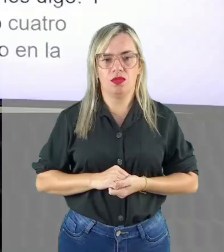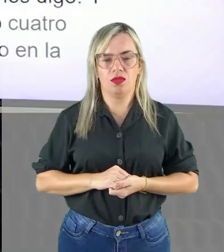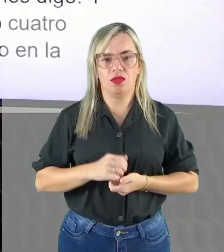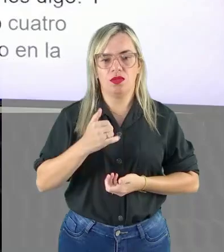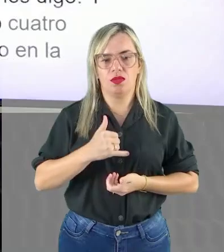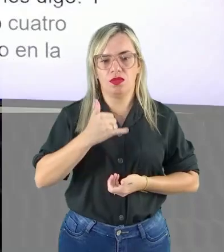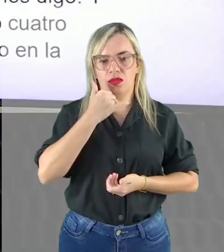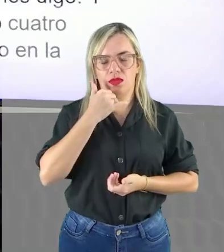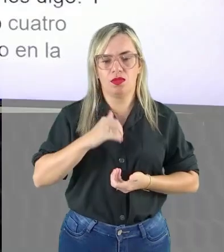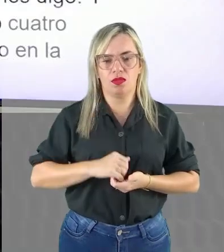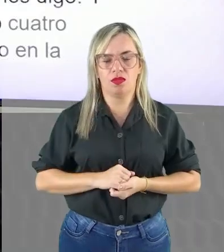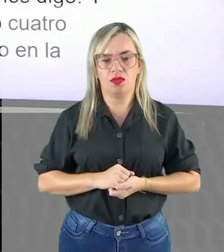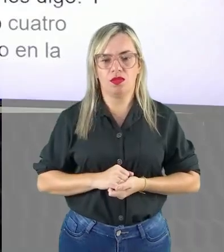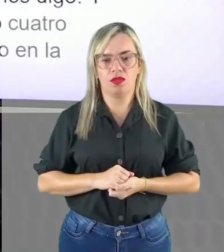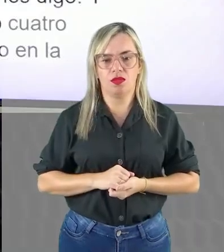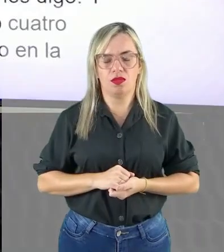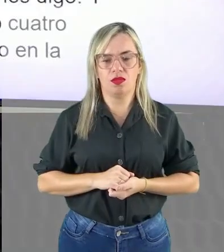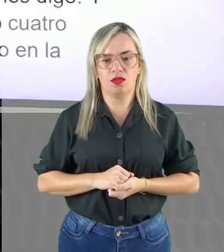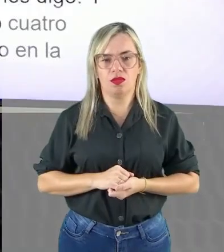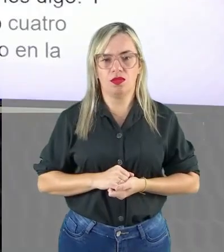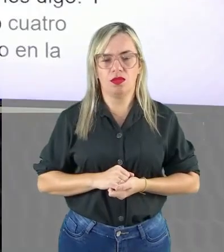Desculpa. Pequeno hermano.